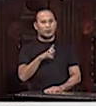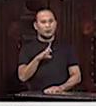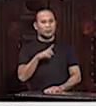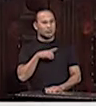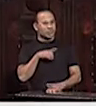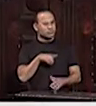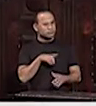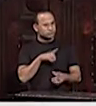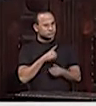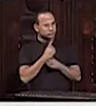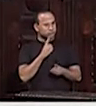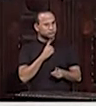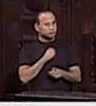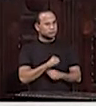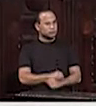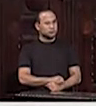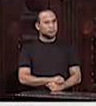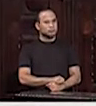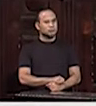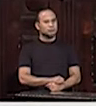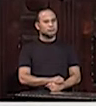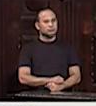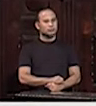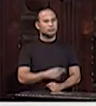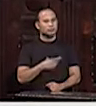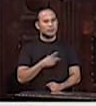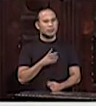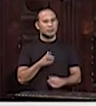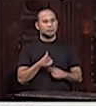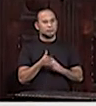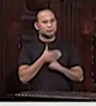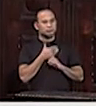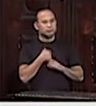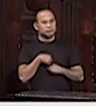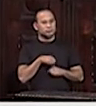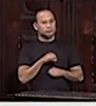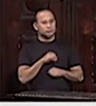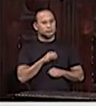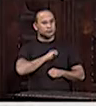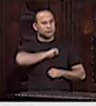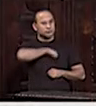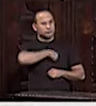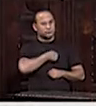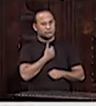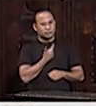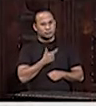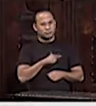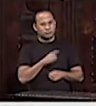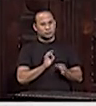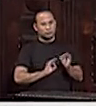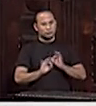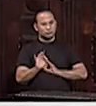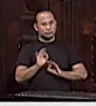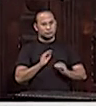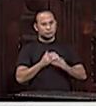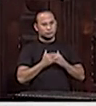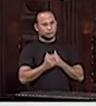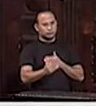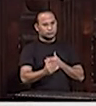intensificaram a concessão de isenções fiscais completamente sem controle, sem